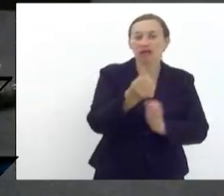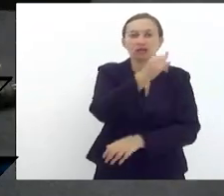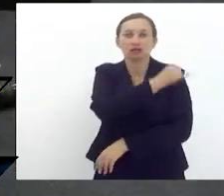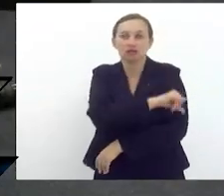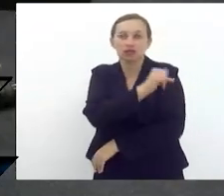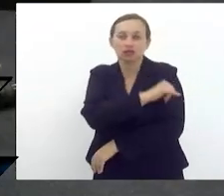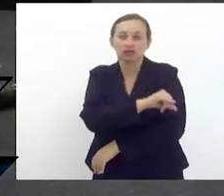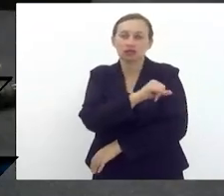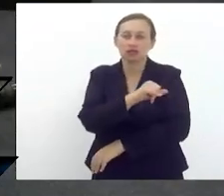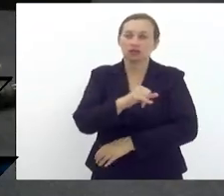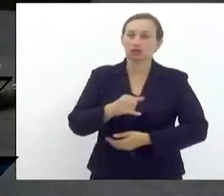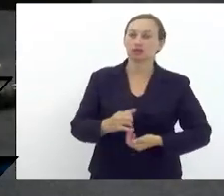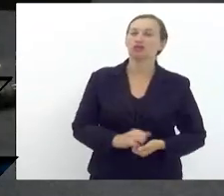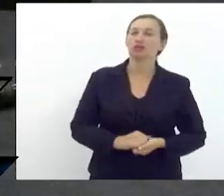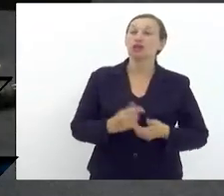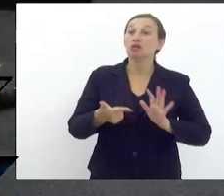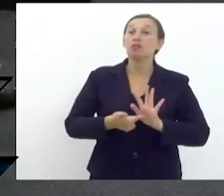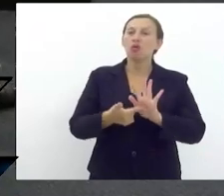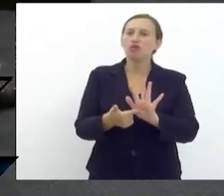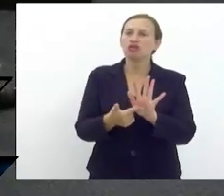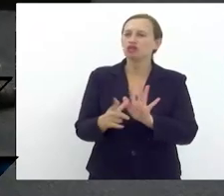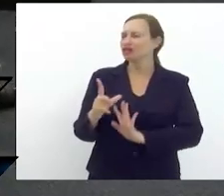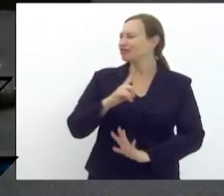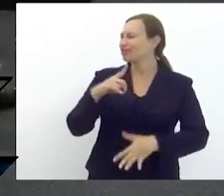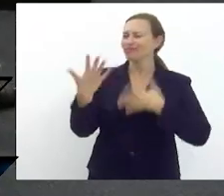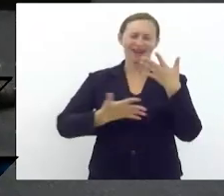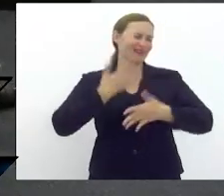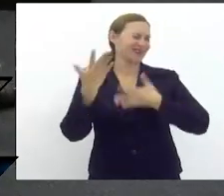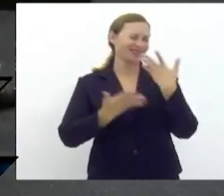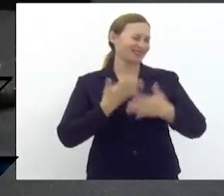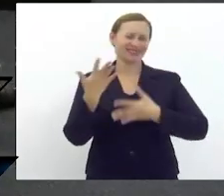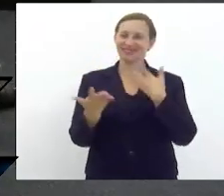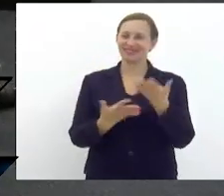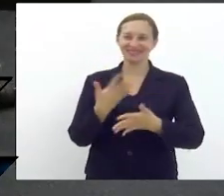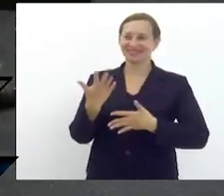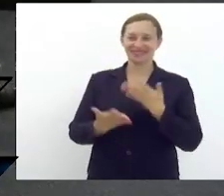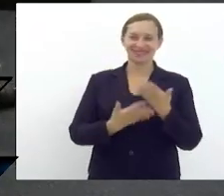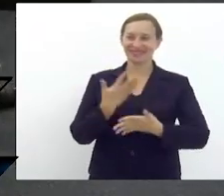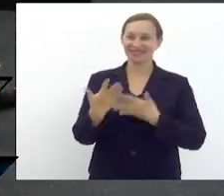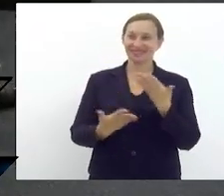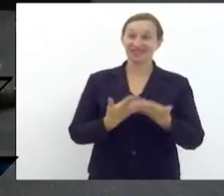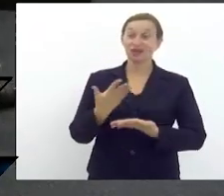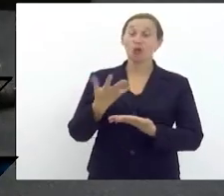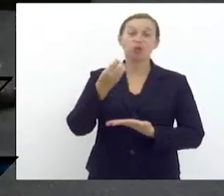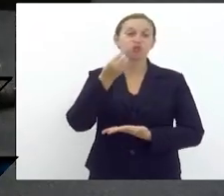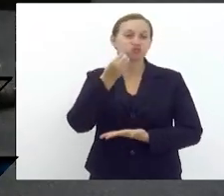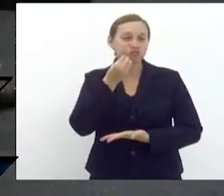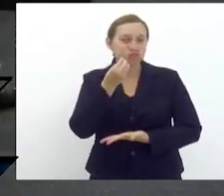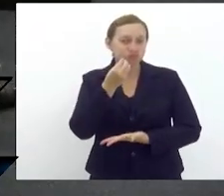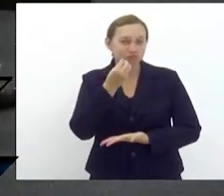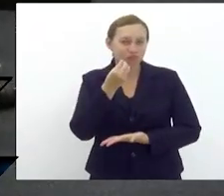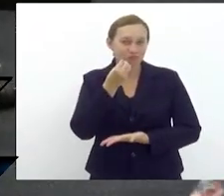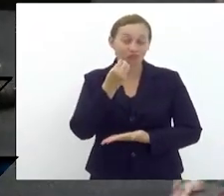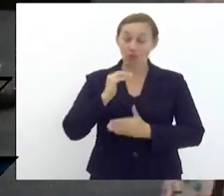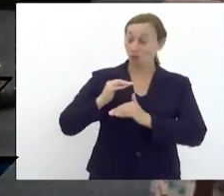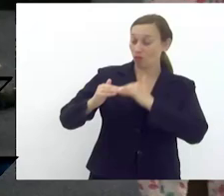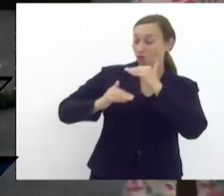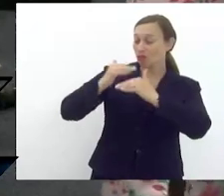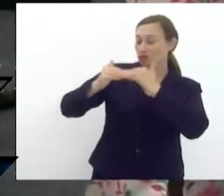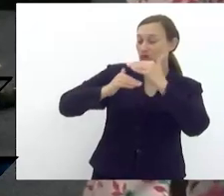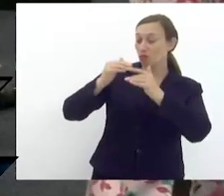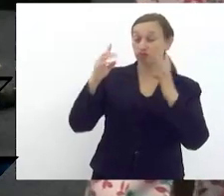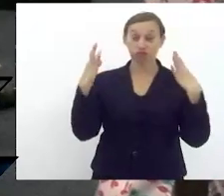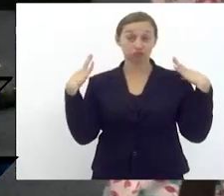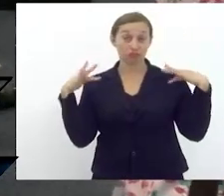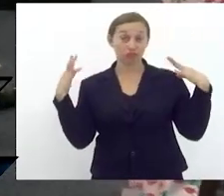expressa aquilo que a gente tem de alegria aquilo que a gente tem de oportunidade para o desenvolvimento do